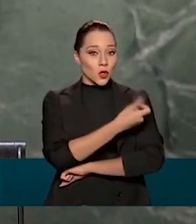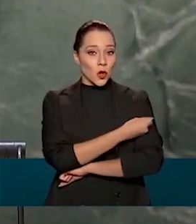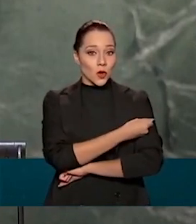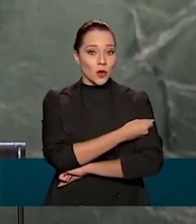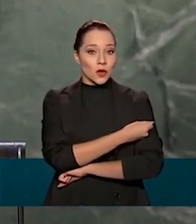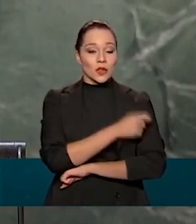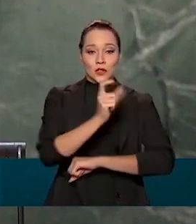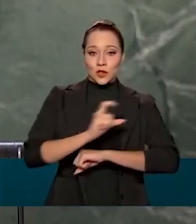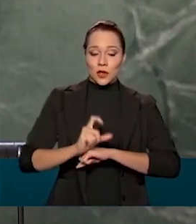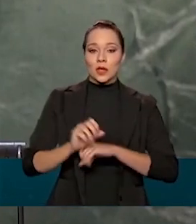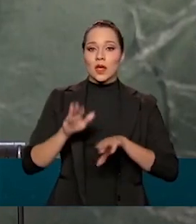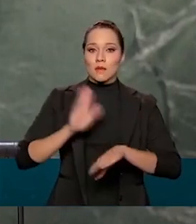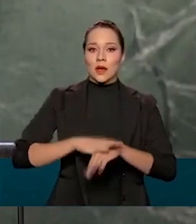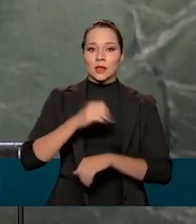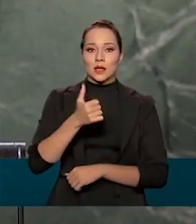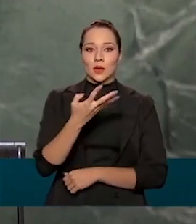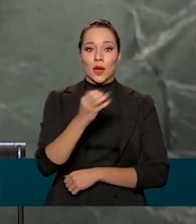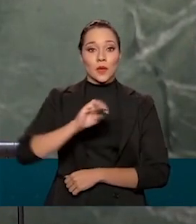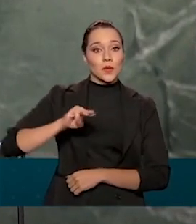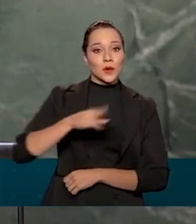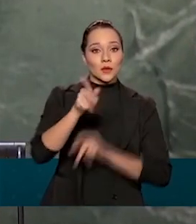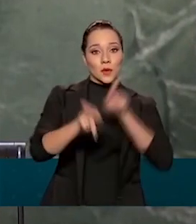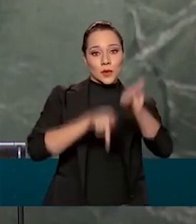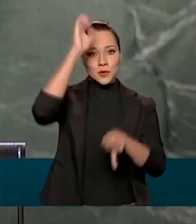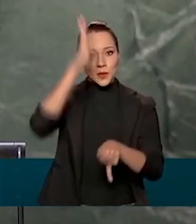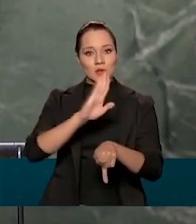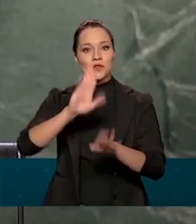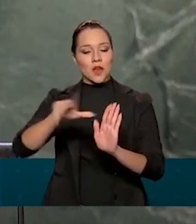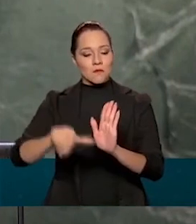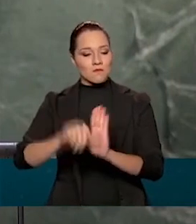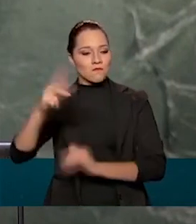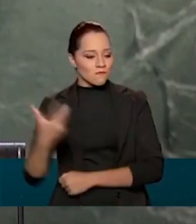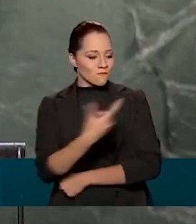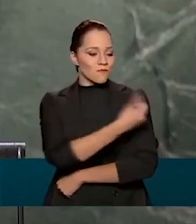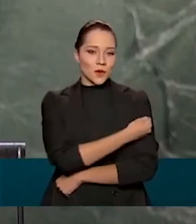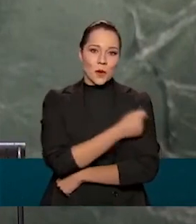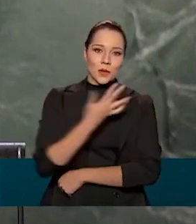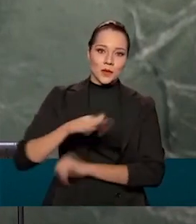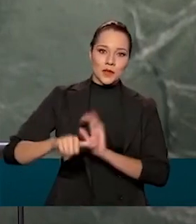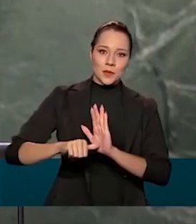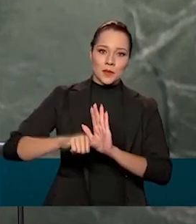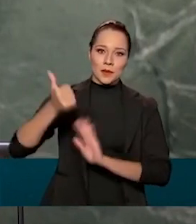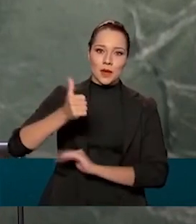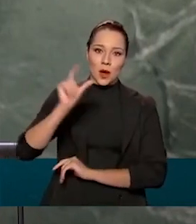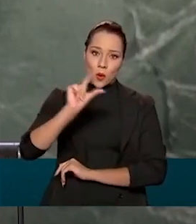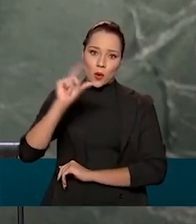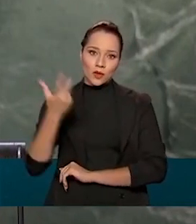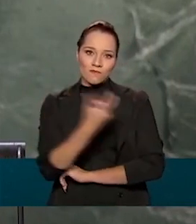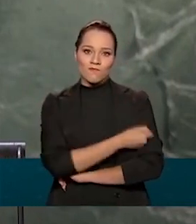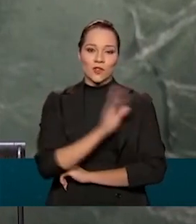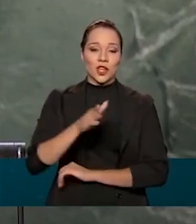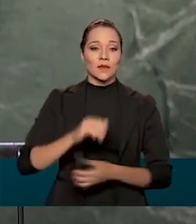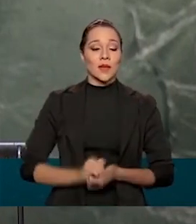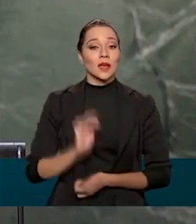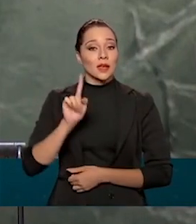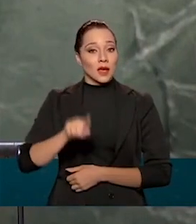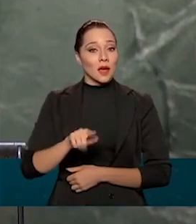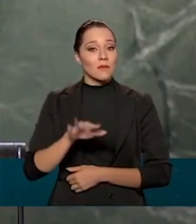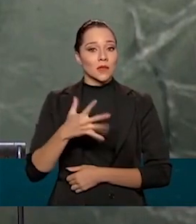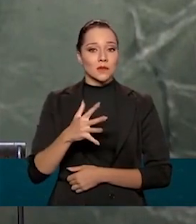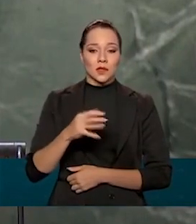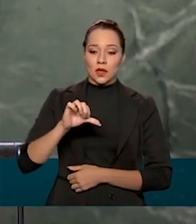mais de 140 milhões de brasileiros já receberam, pelo menos, a primeira dose, o que representa